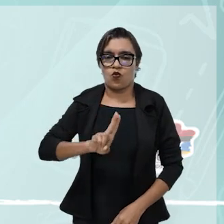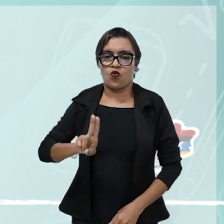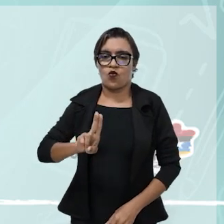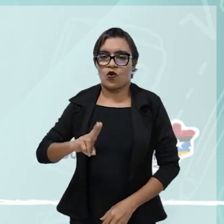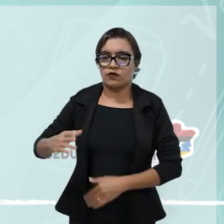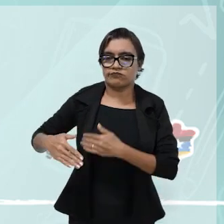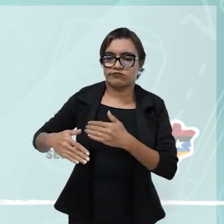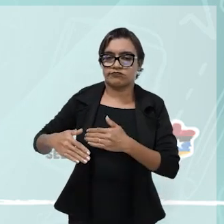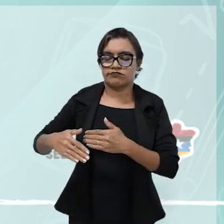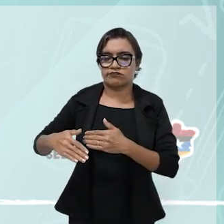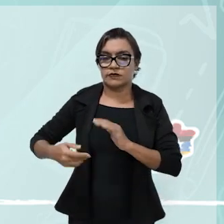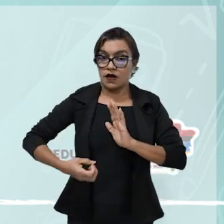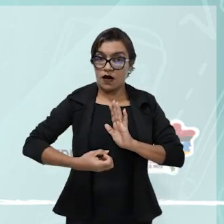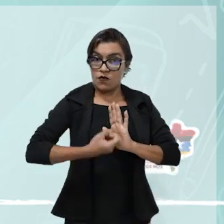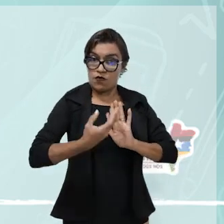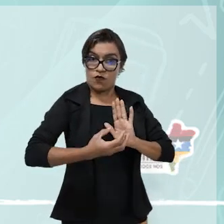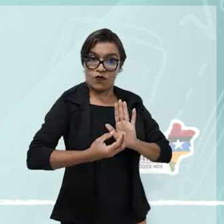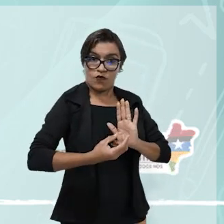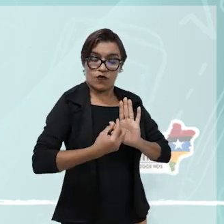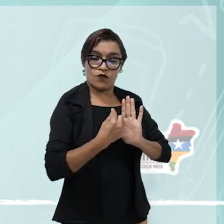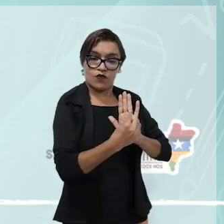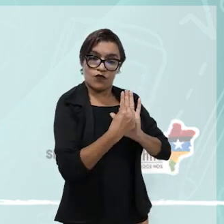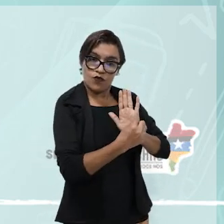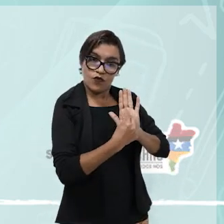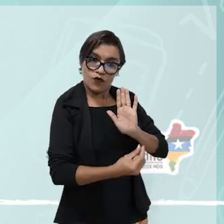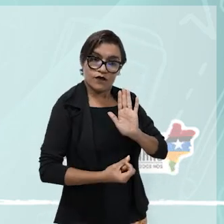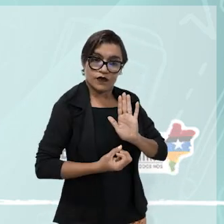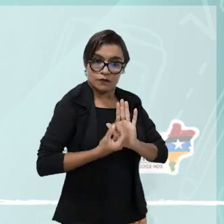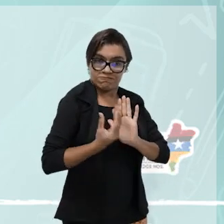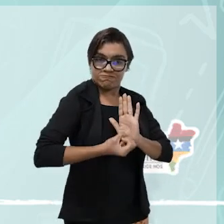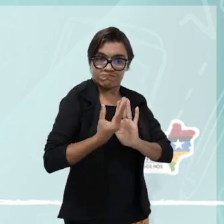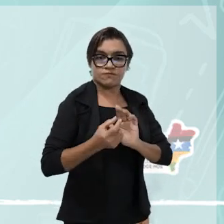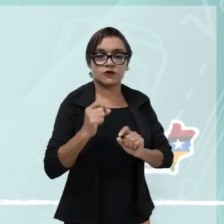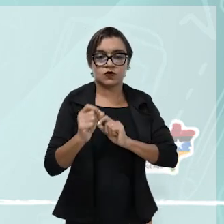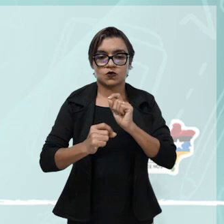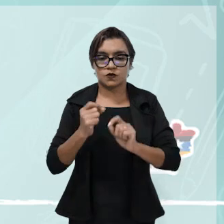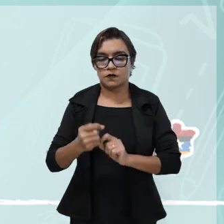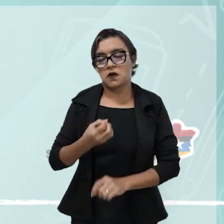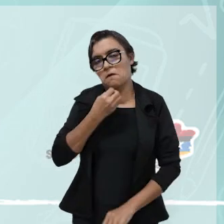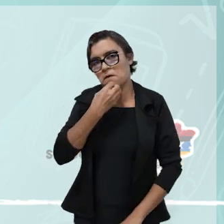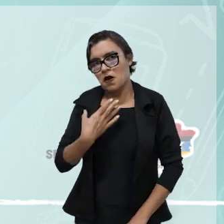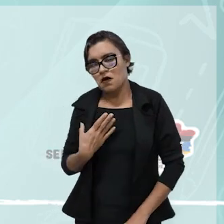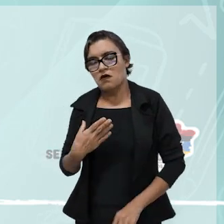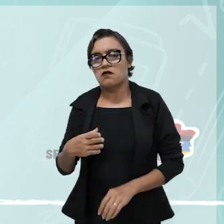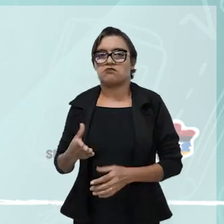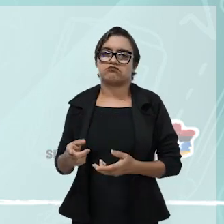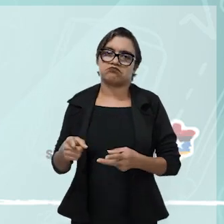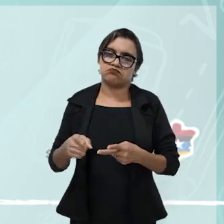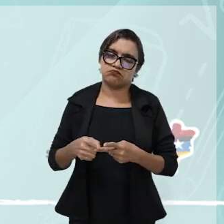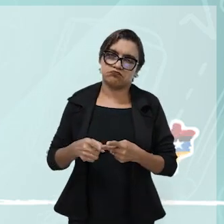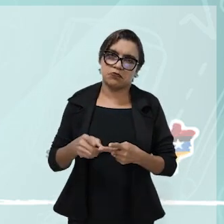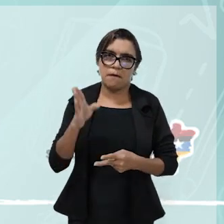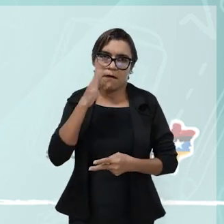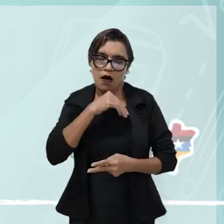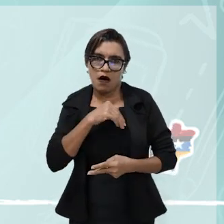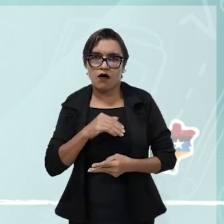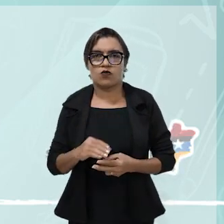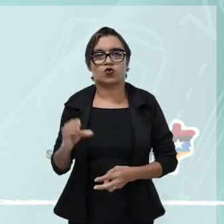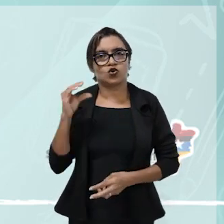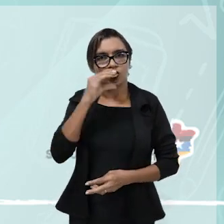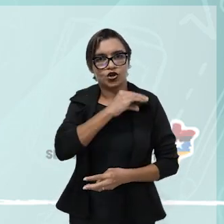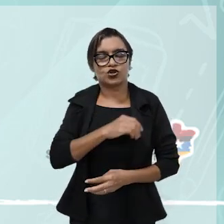linguagem onde a ideia de aproximação de coisas opostas. Bem, mal, quente,